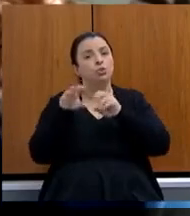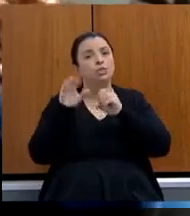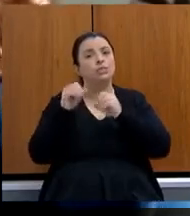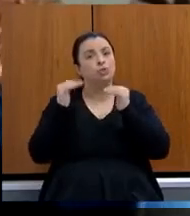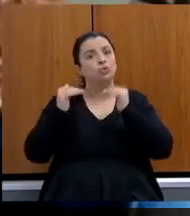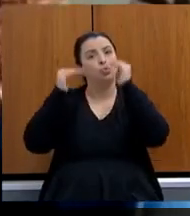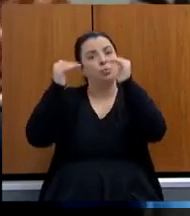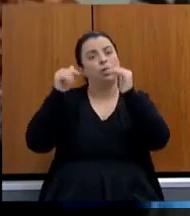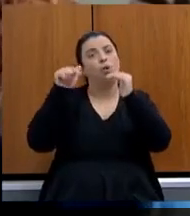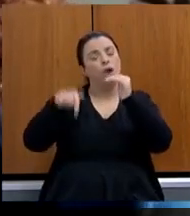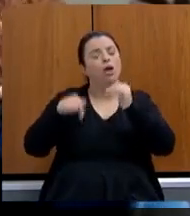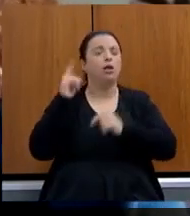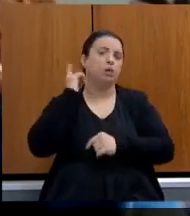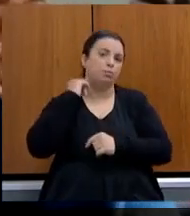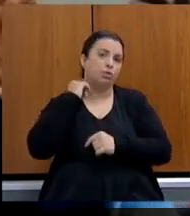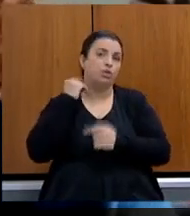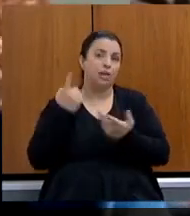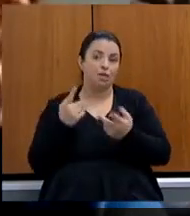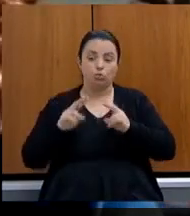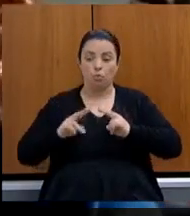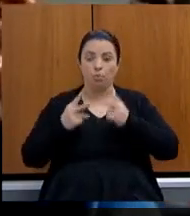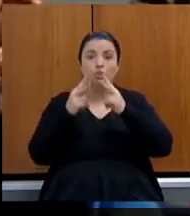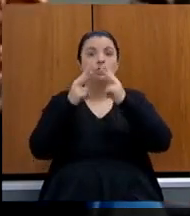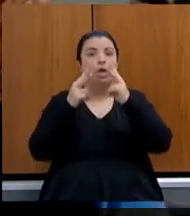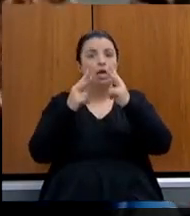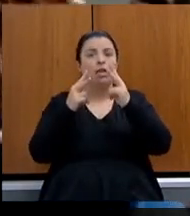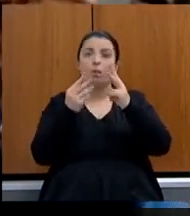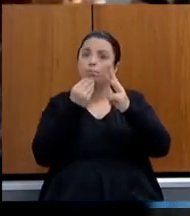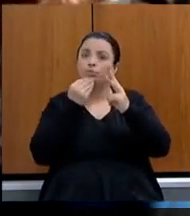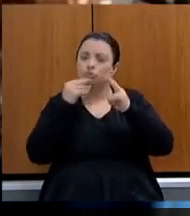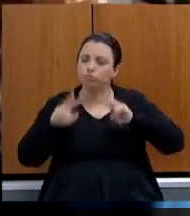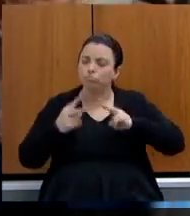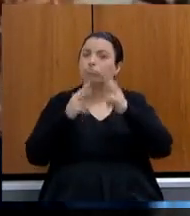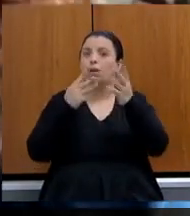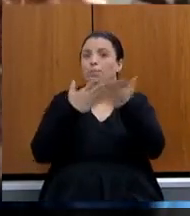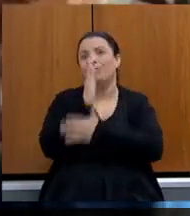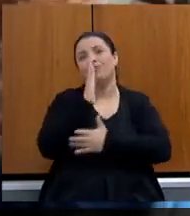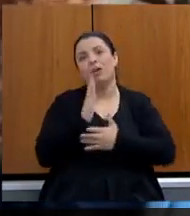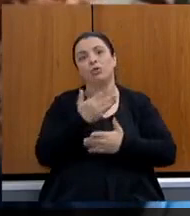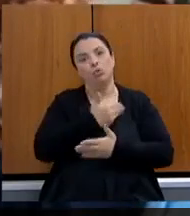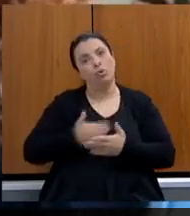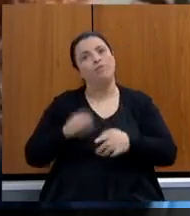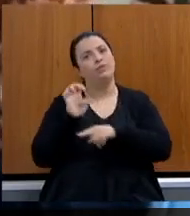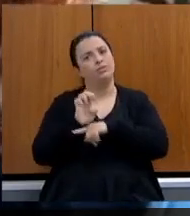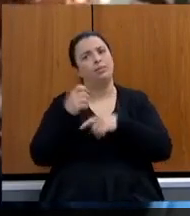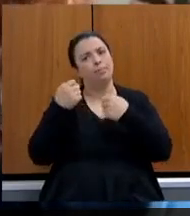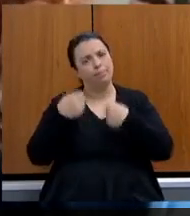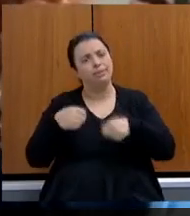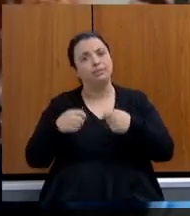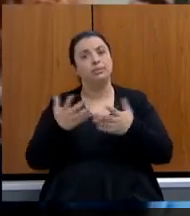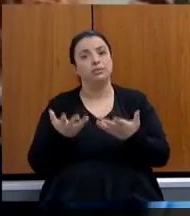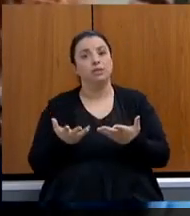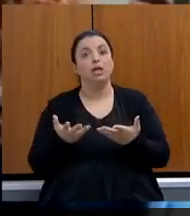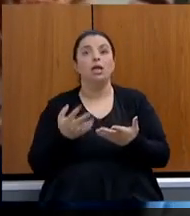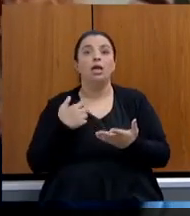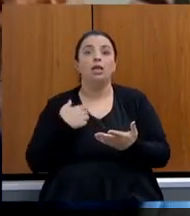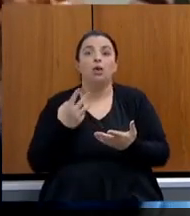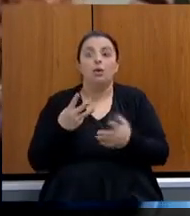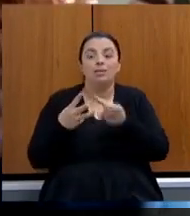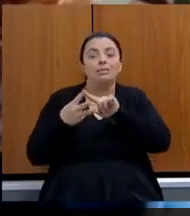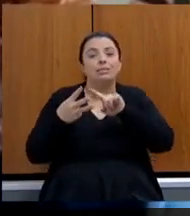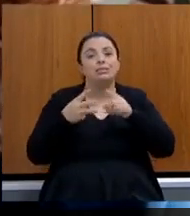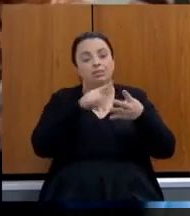do Estado inclusive com plano de carreira aprovado né pelo Governo do Estado São essas três questões que eu gostaria de ouvir da sua parte